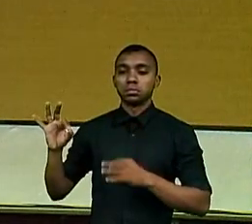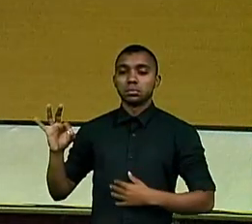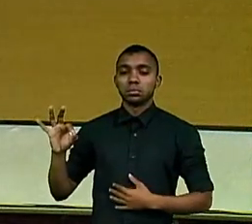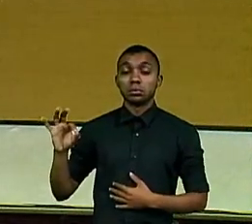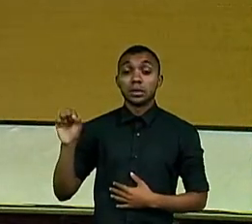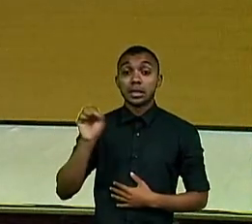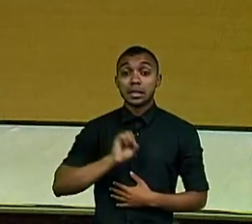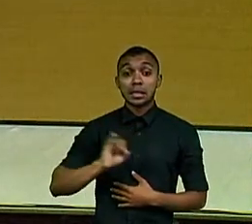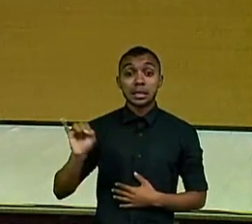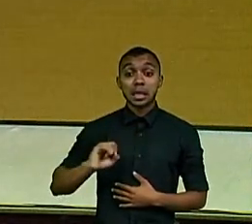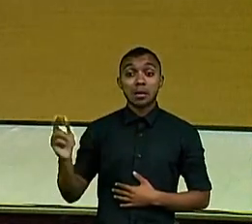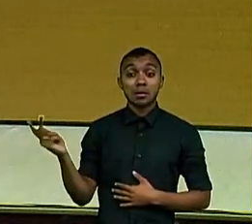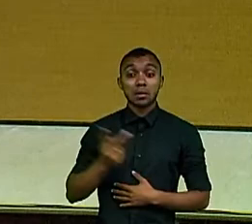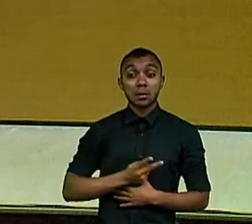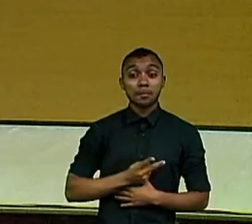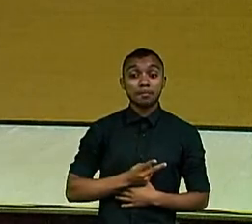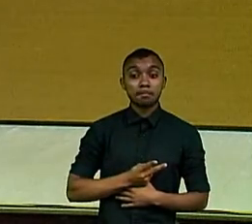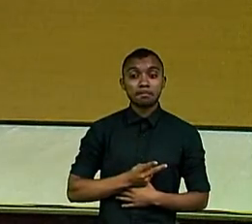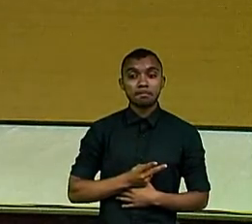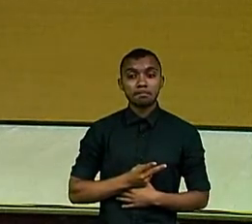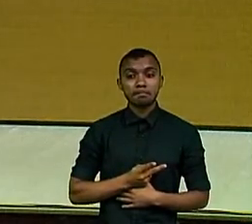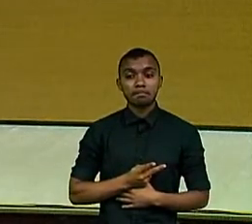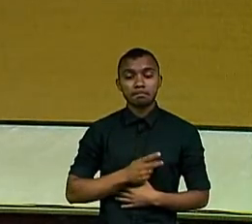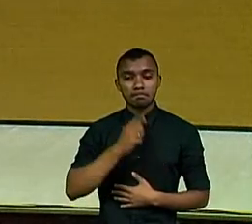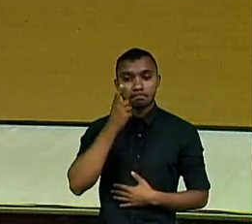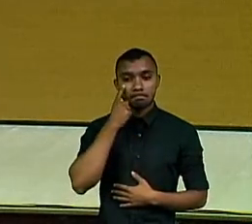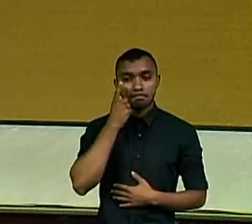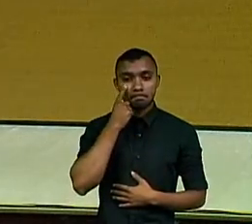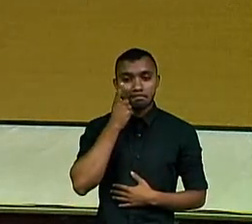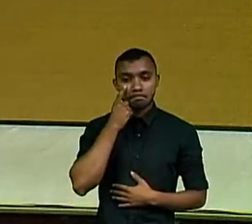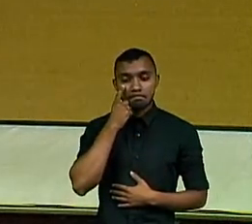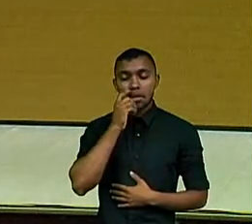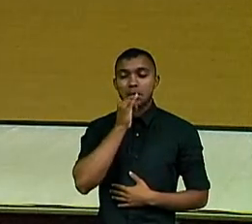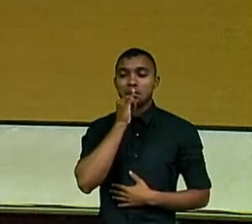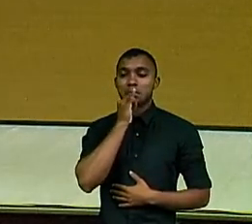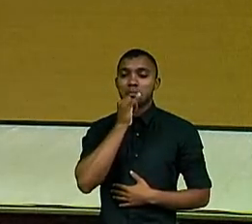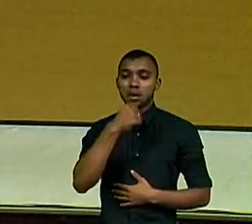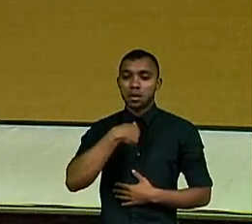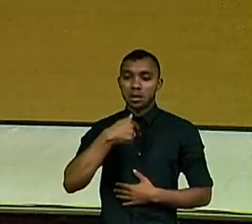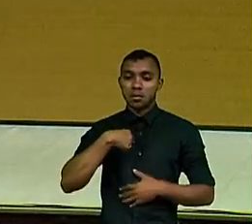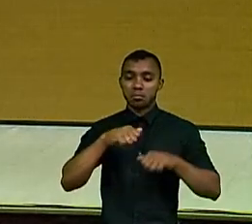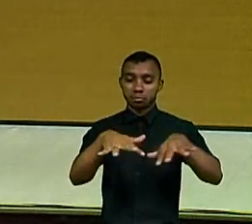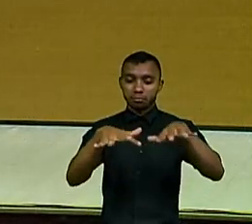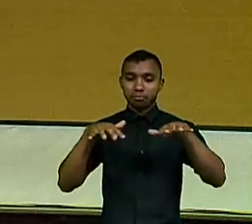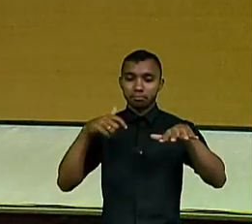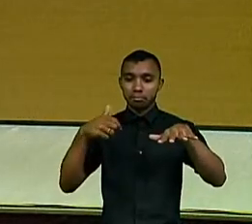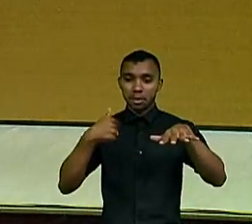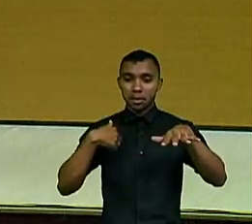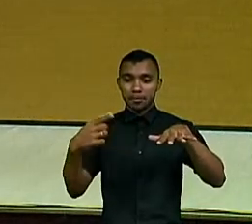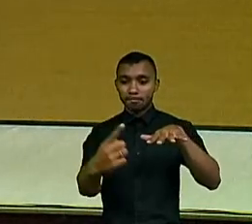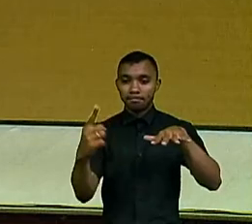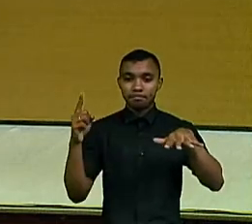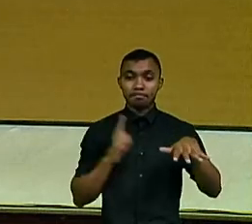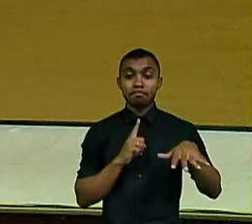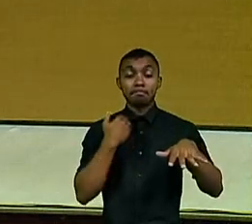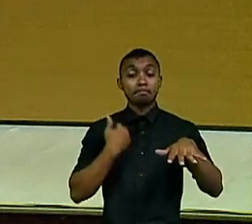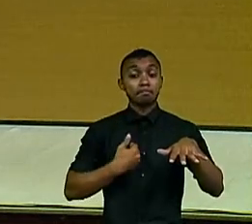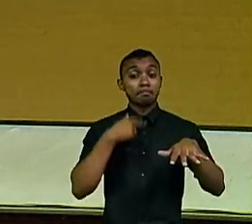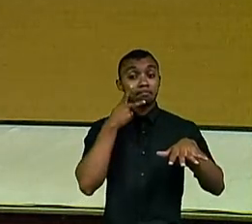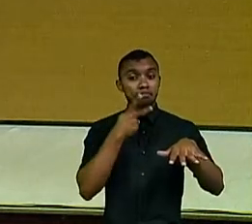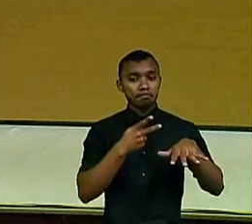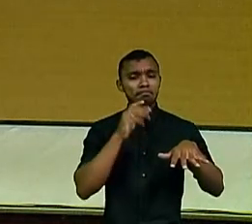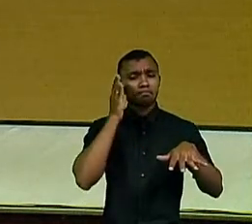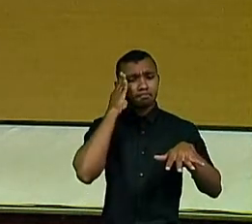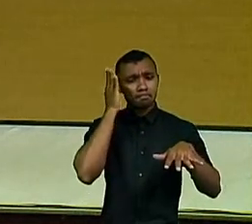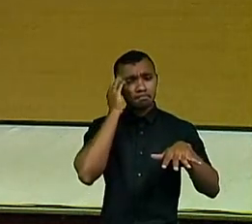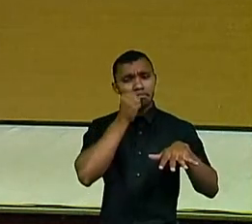para trás né do palco e vocês não vão me ver mas se eu falar claro que eu tô com